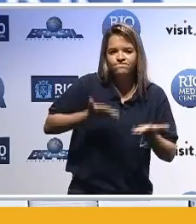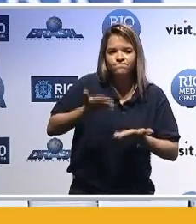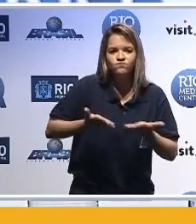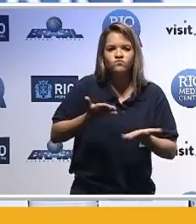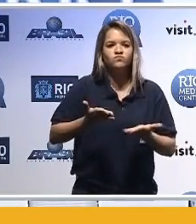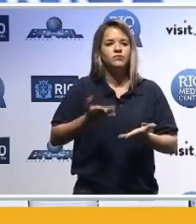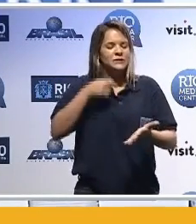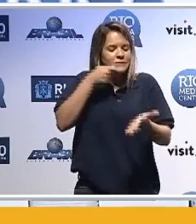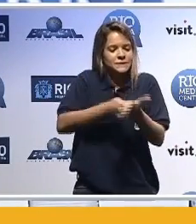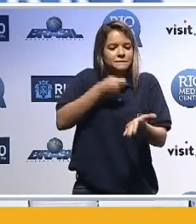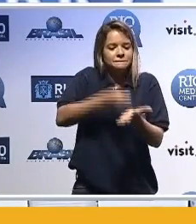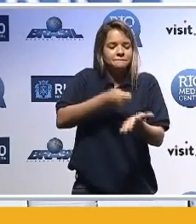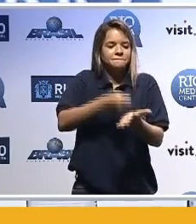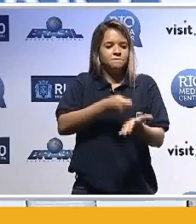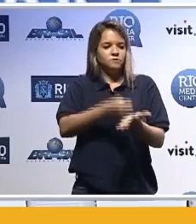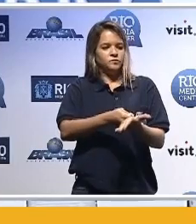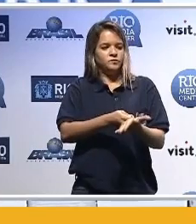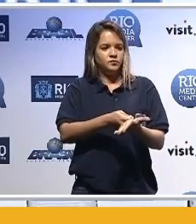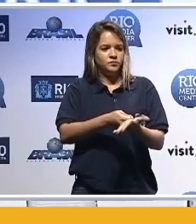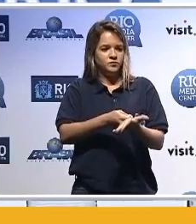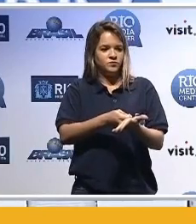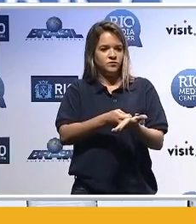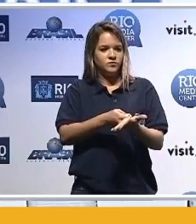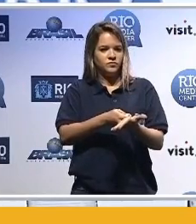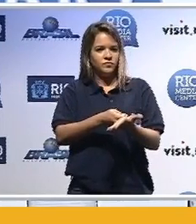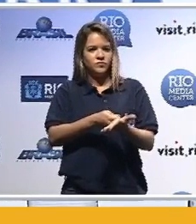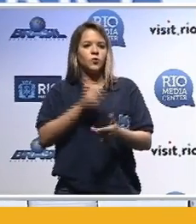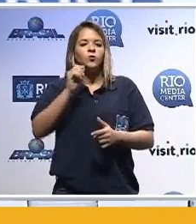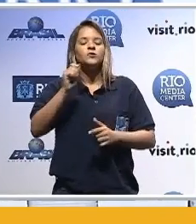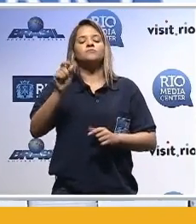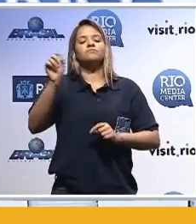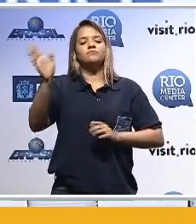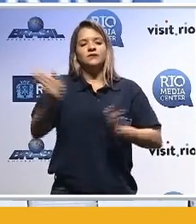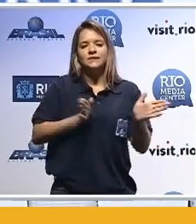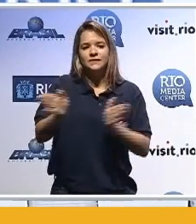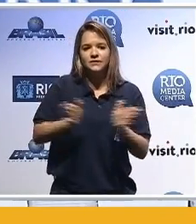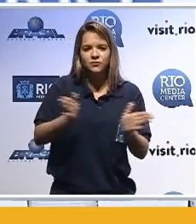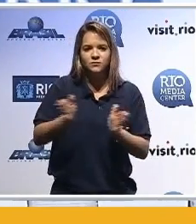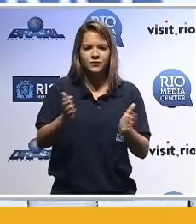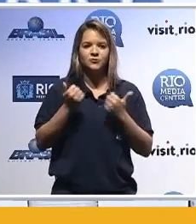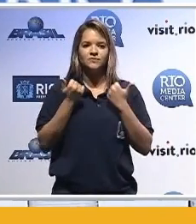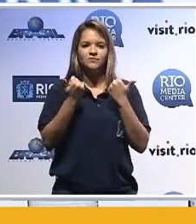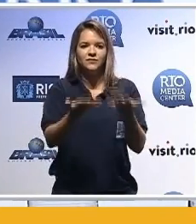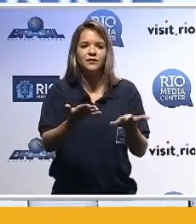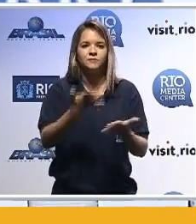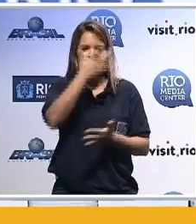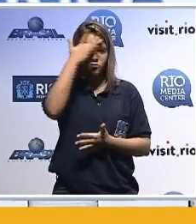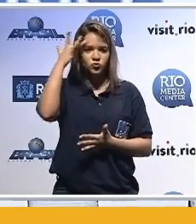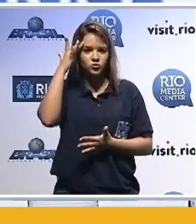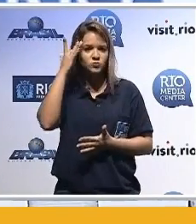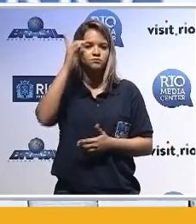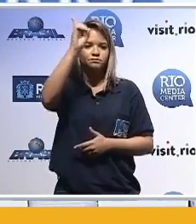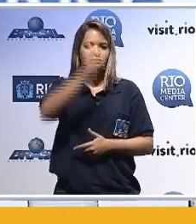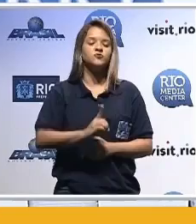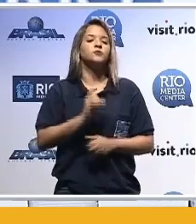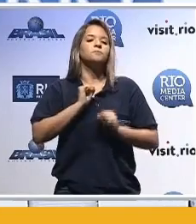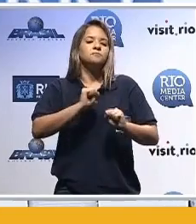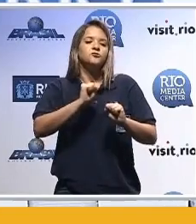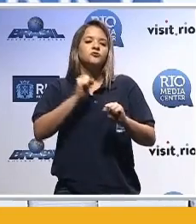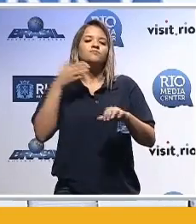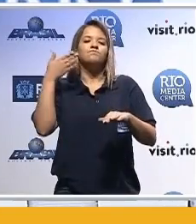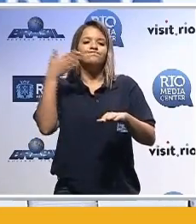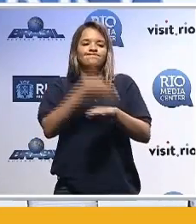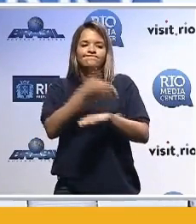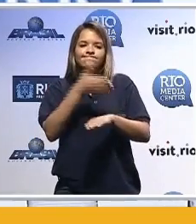relação à facilidade de criar condições para que o deficiente possa